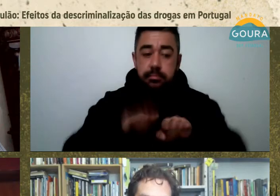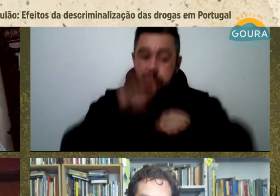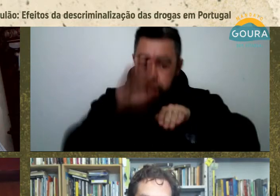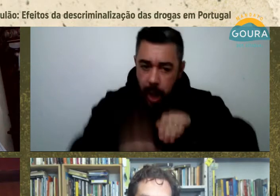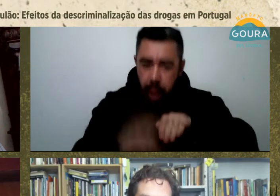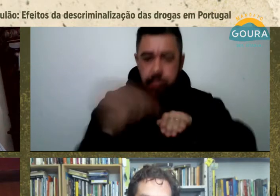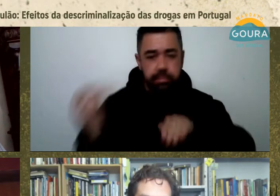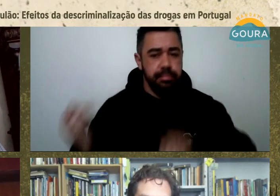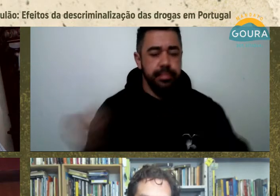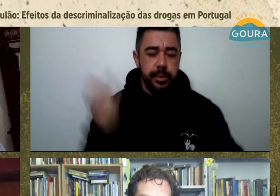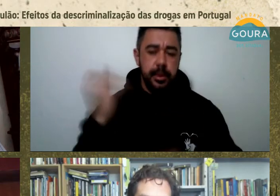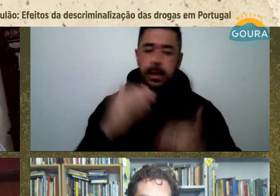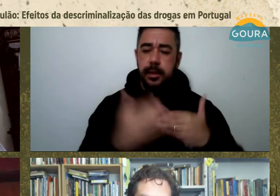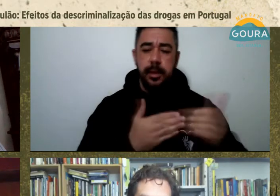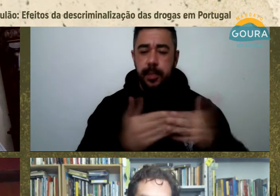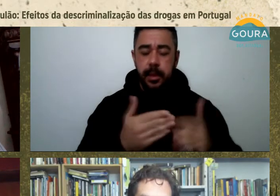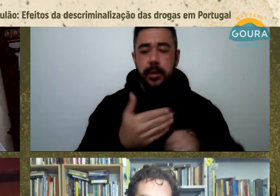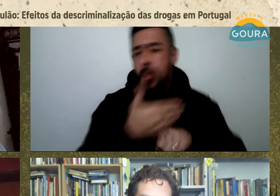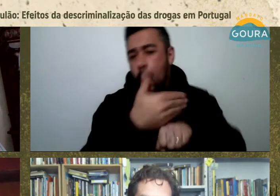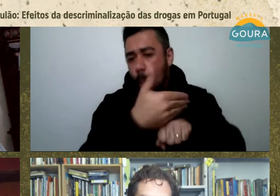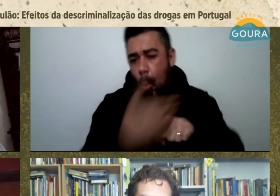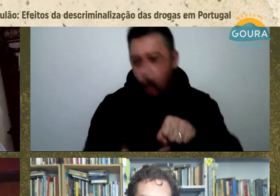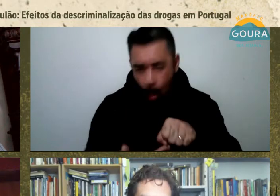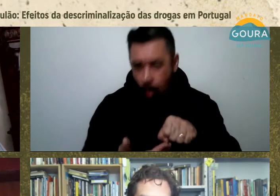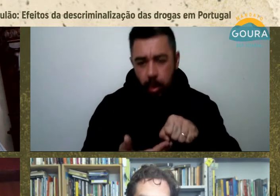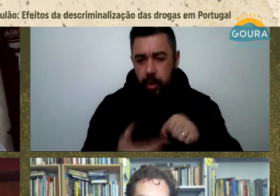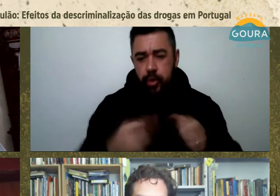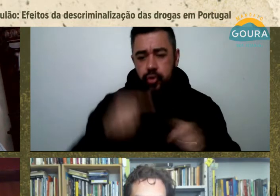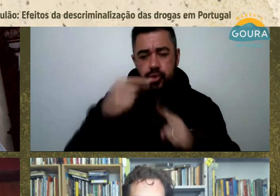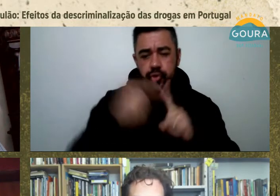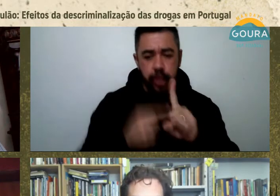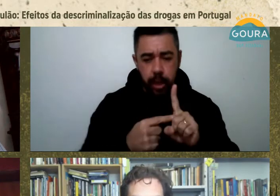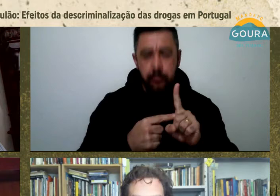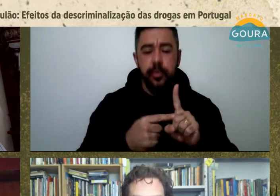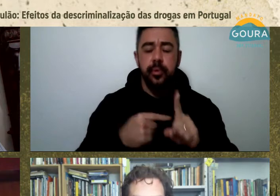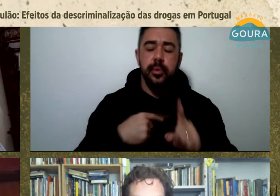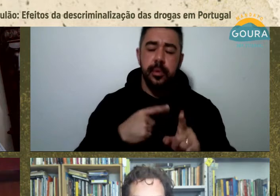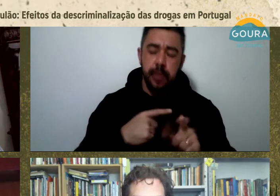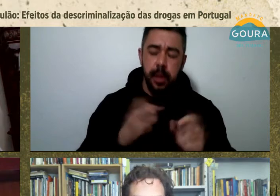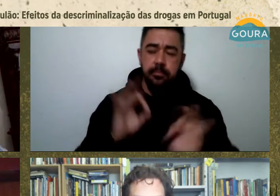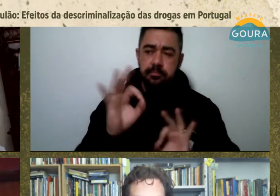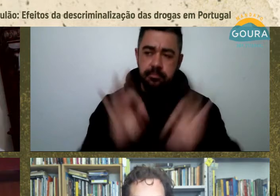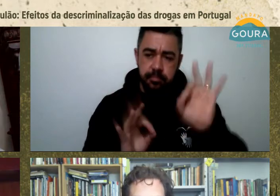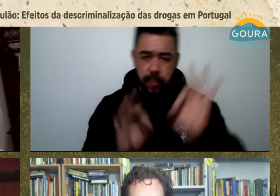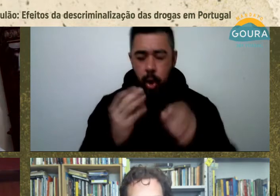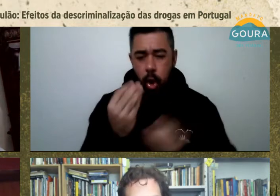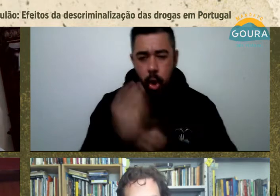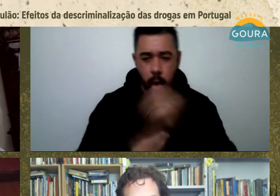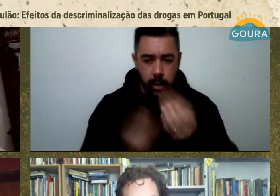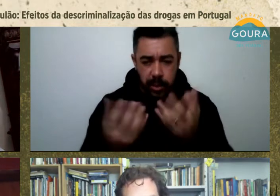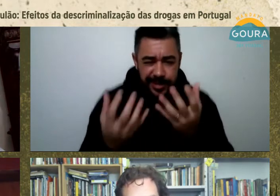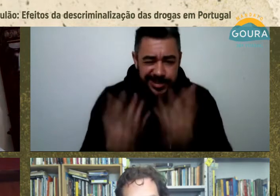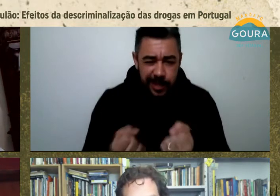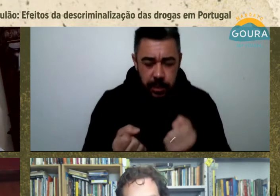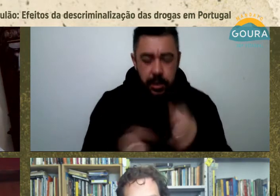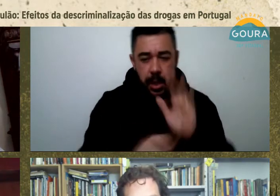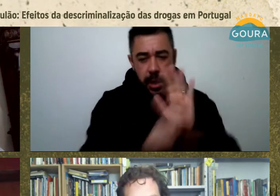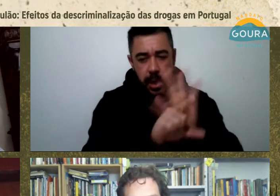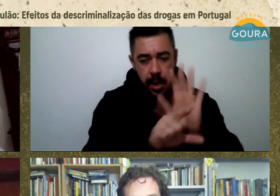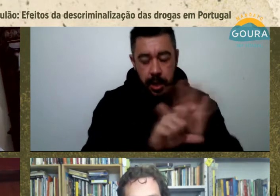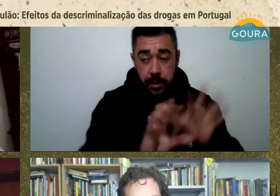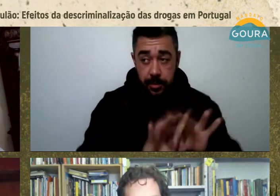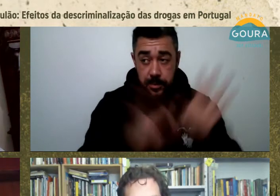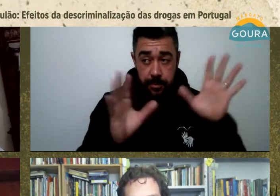do estado em que estejamos na discussão da regulação, da adoção, da legalização